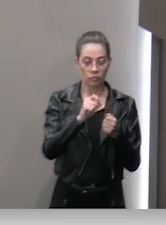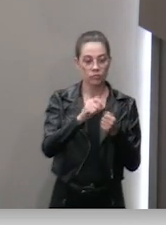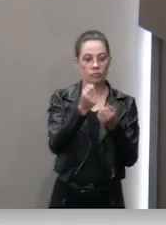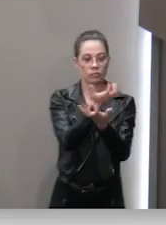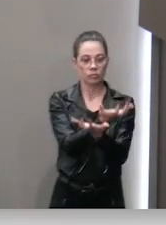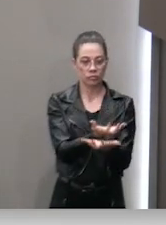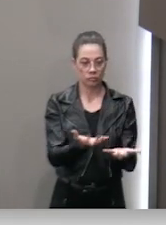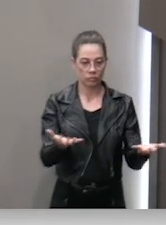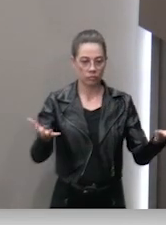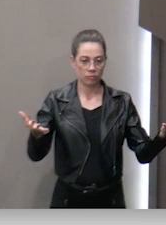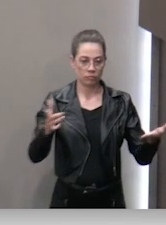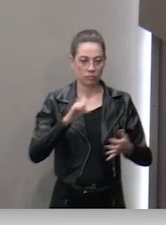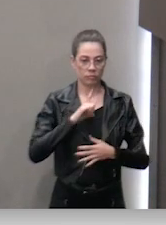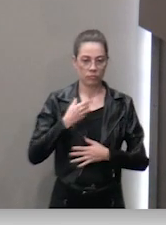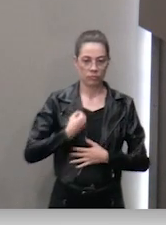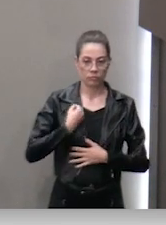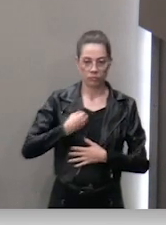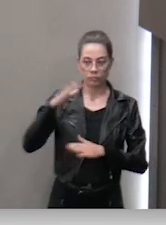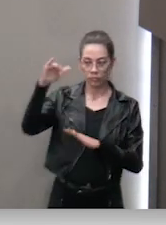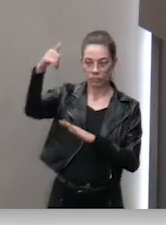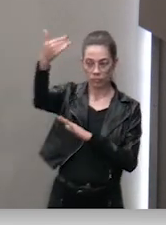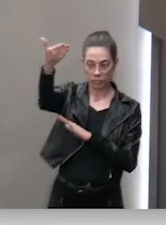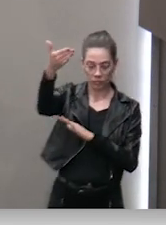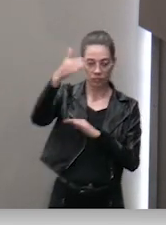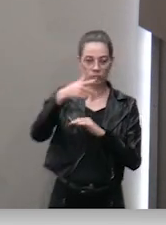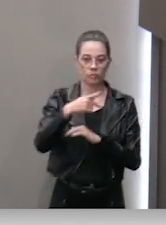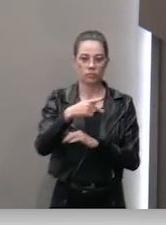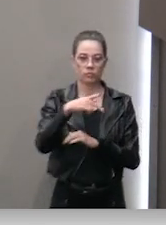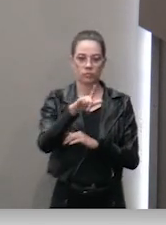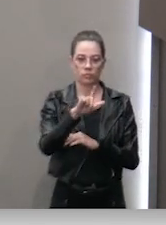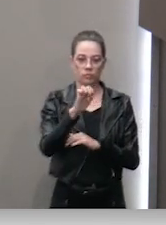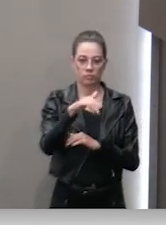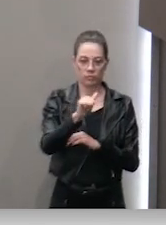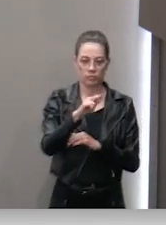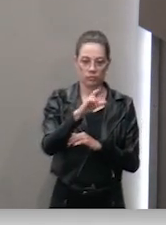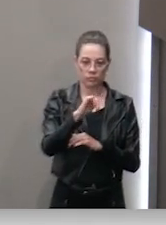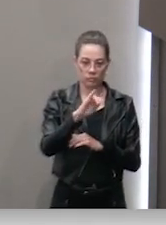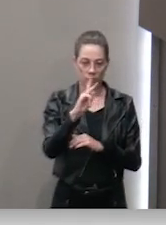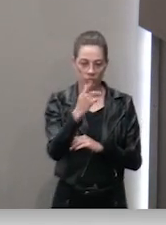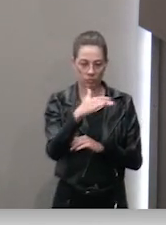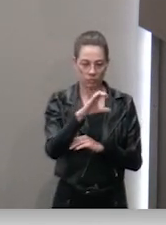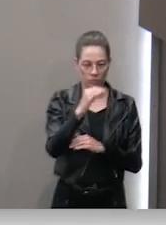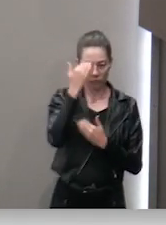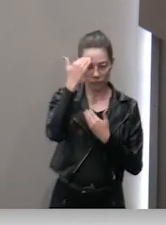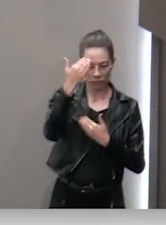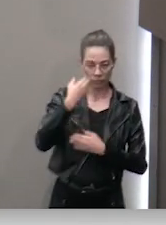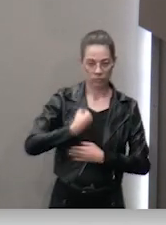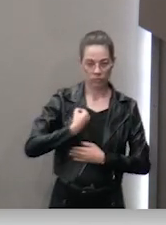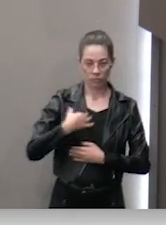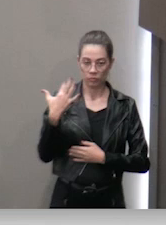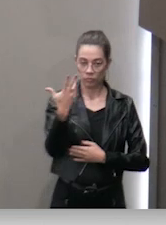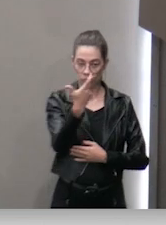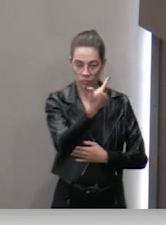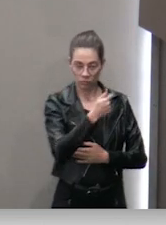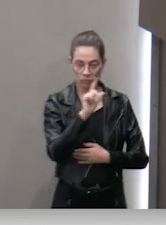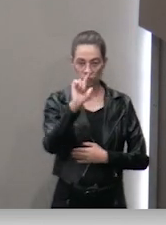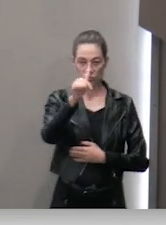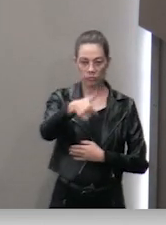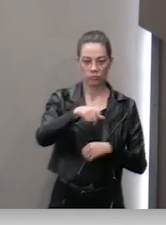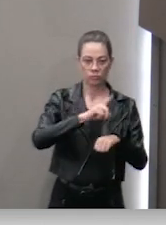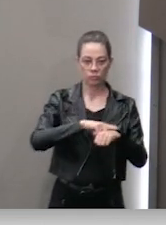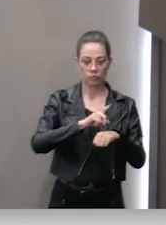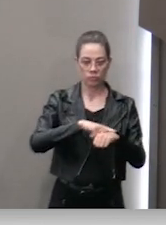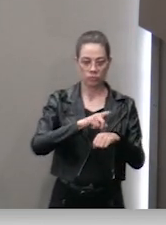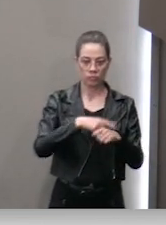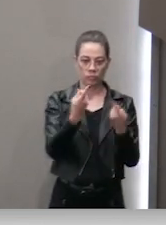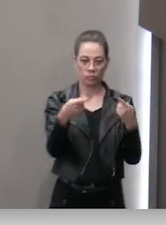coquetel que estará sendo servido no plenarinho. Agradecemos, então, a presença de todos e, após a execução do